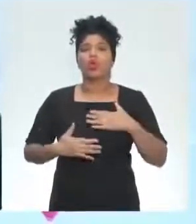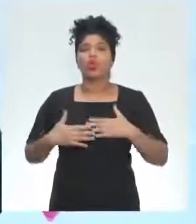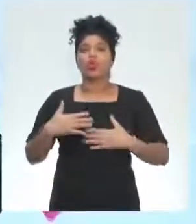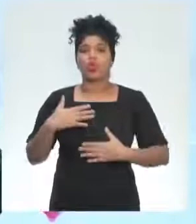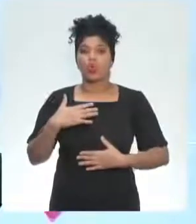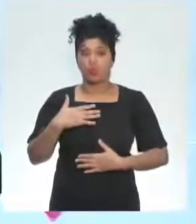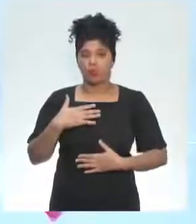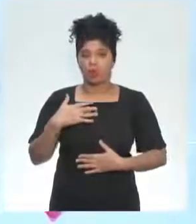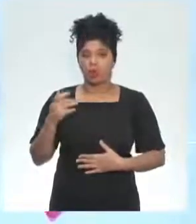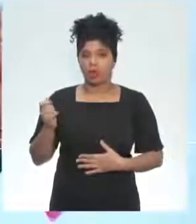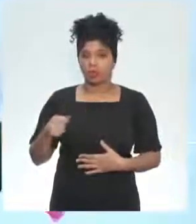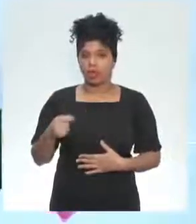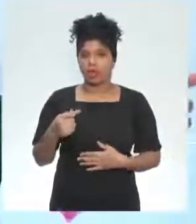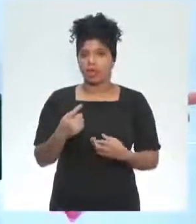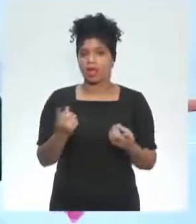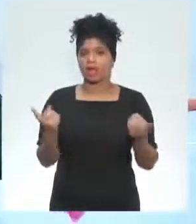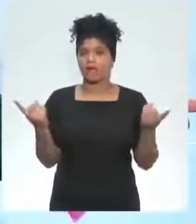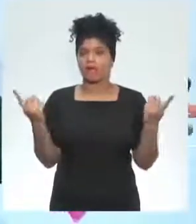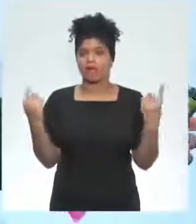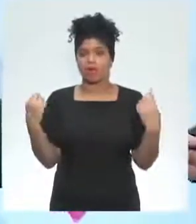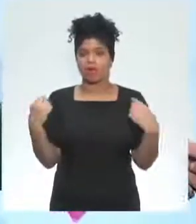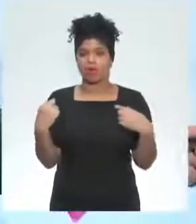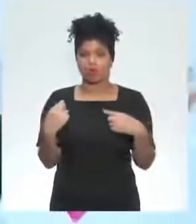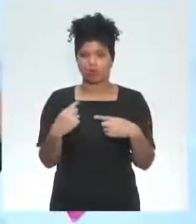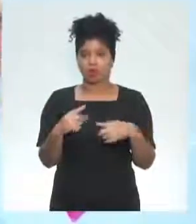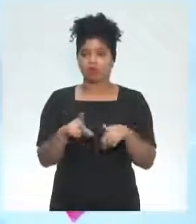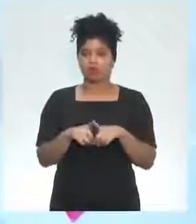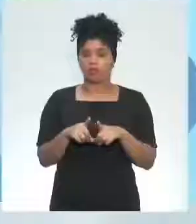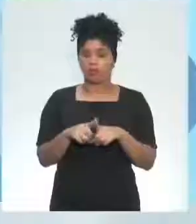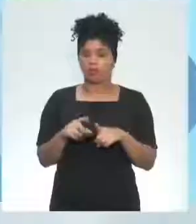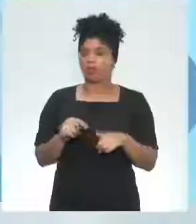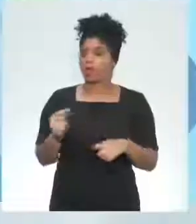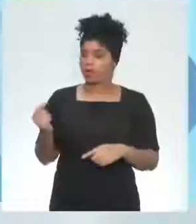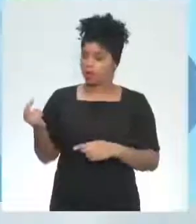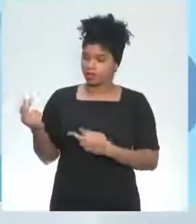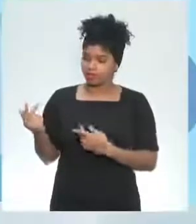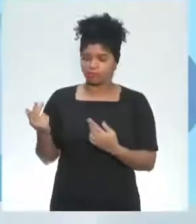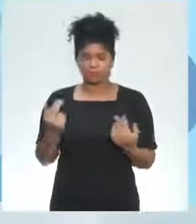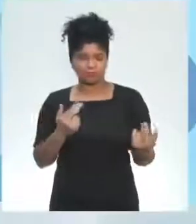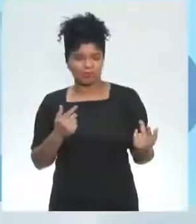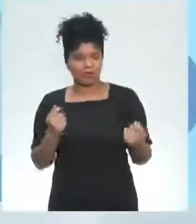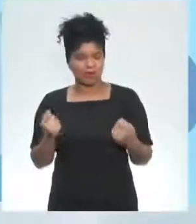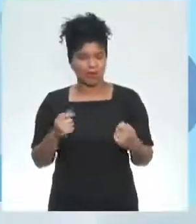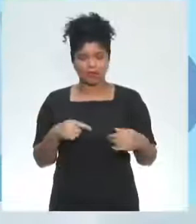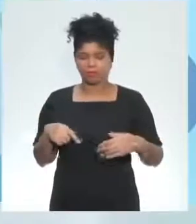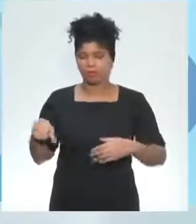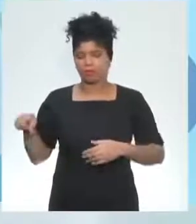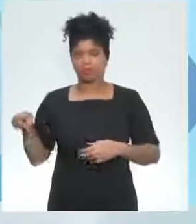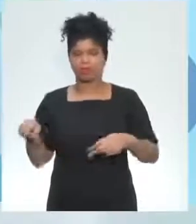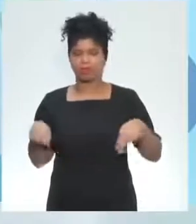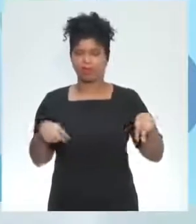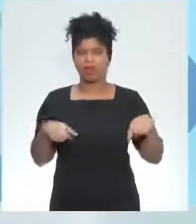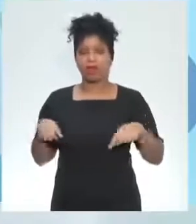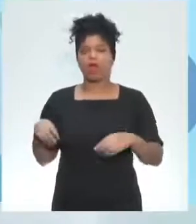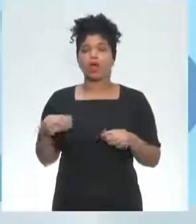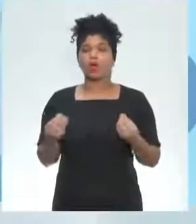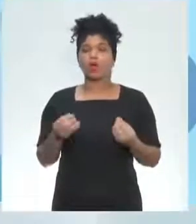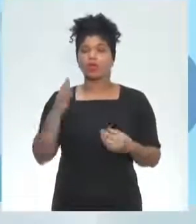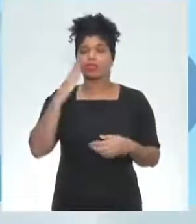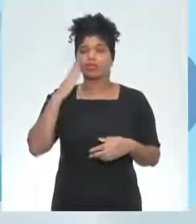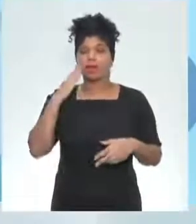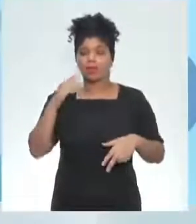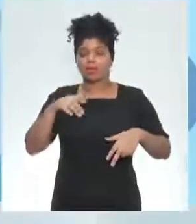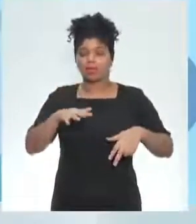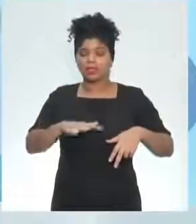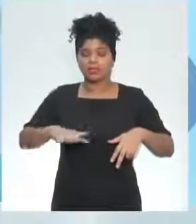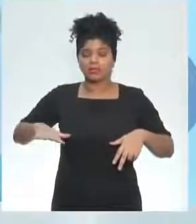em relação ao restante do corpo de baile e em relação ao espaço que ele tem para trabalhar, o que é muito importante, essa questão de